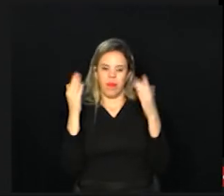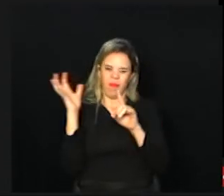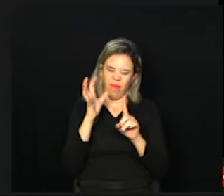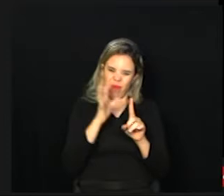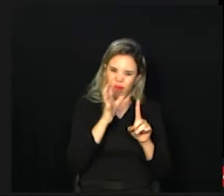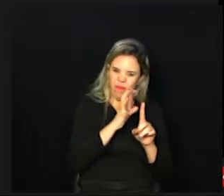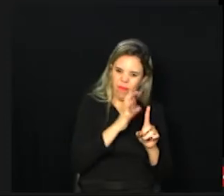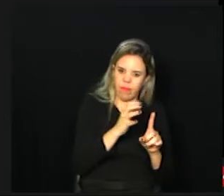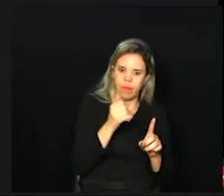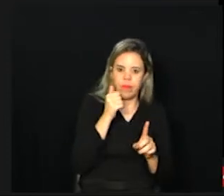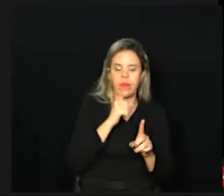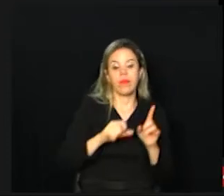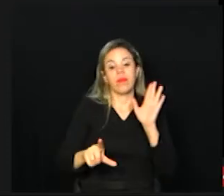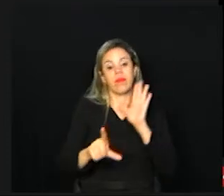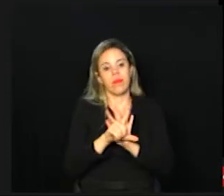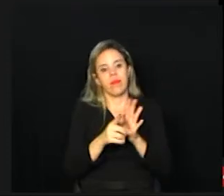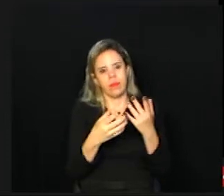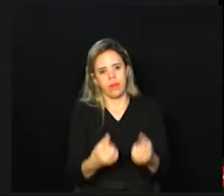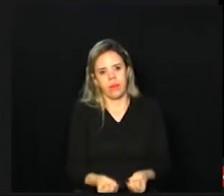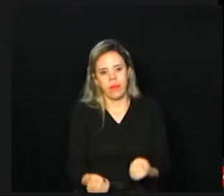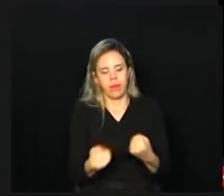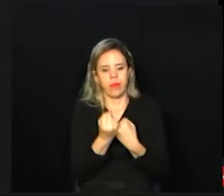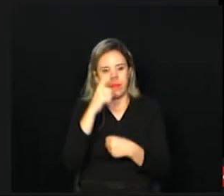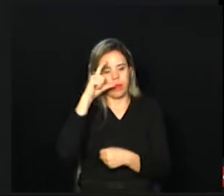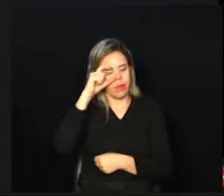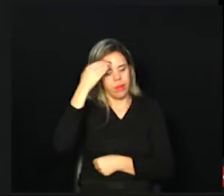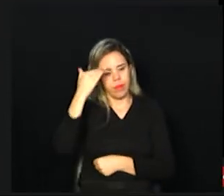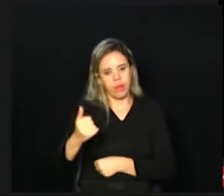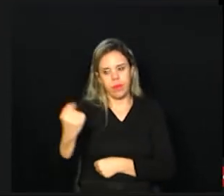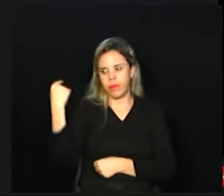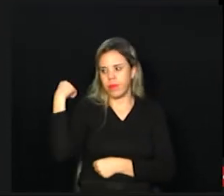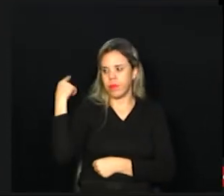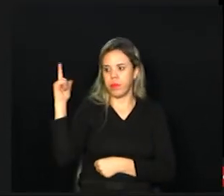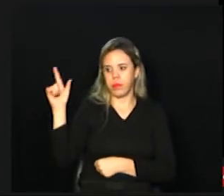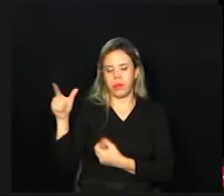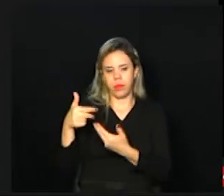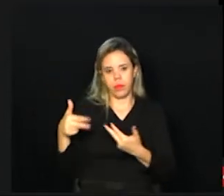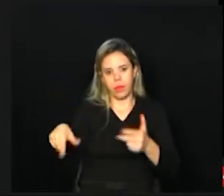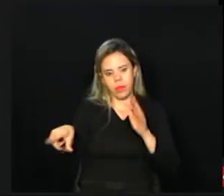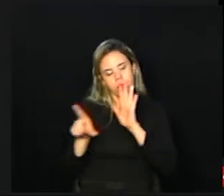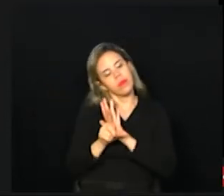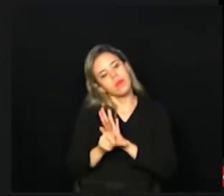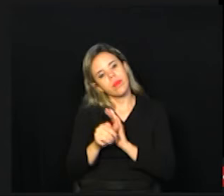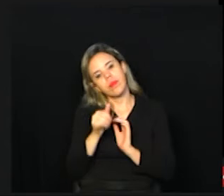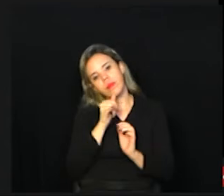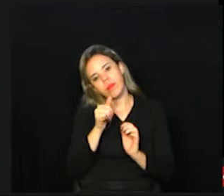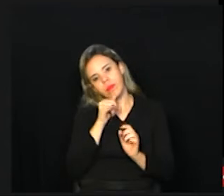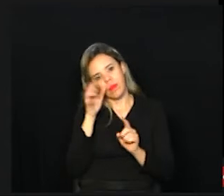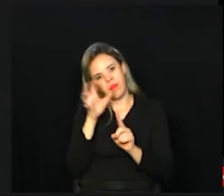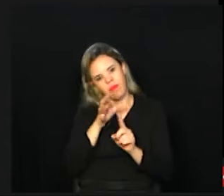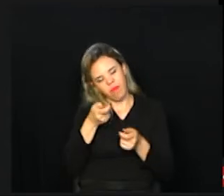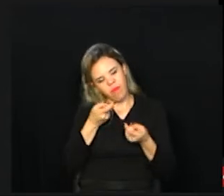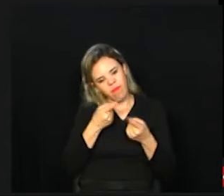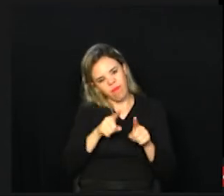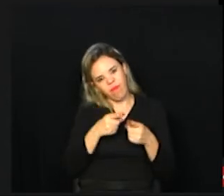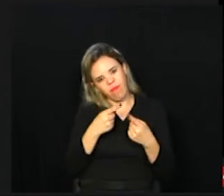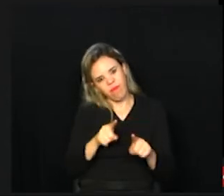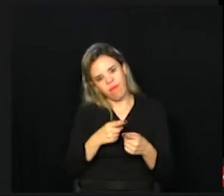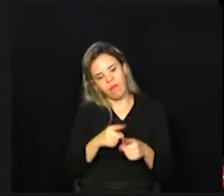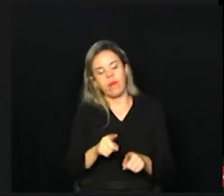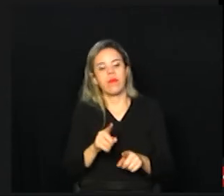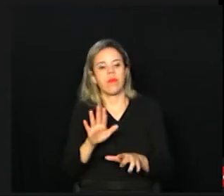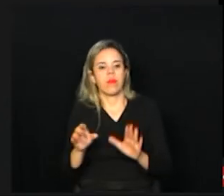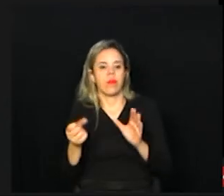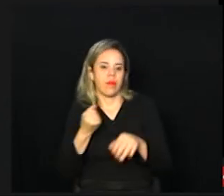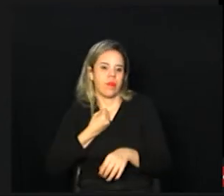tem força de lei. Já tinha pela Maria da Penha, já tinha por outras leis, por exemplo, de ameaça, né, no Código Penal, e